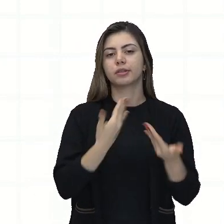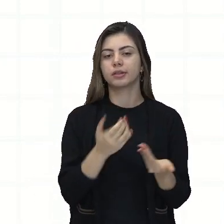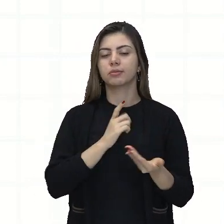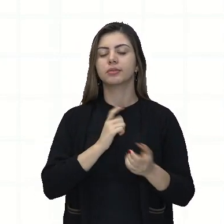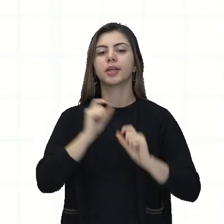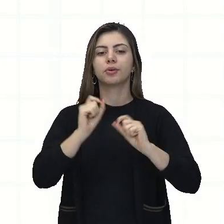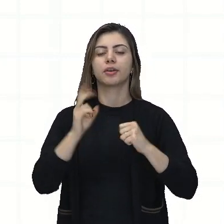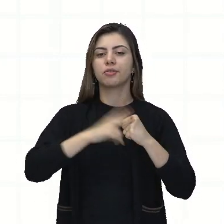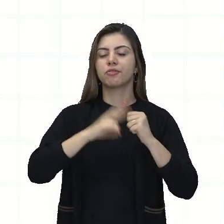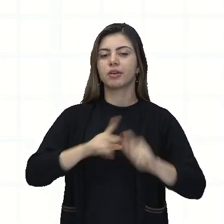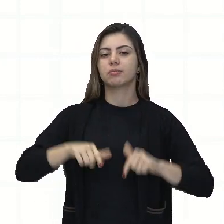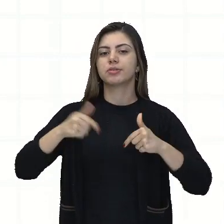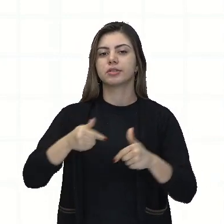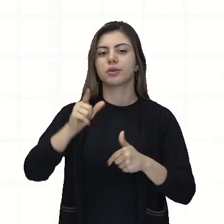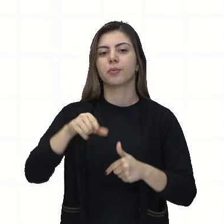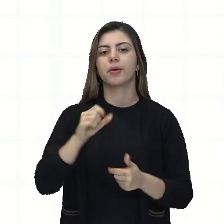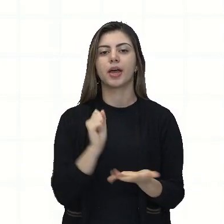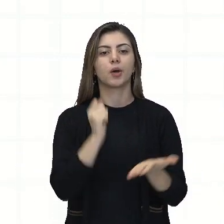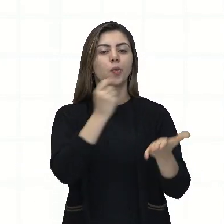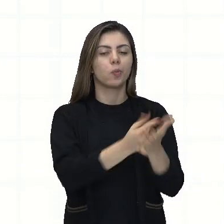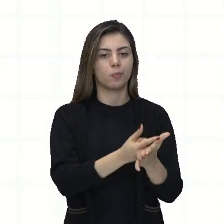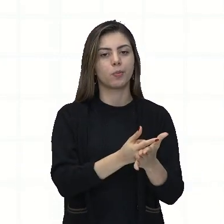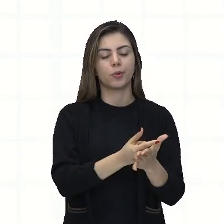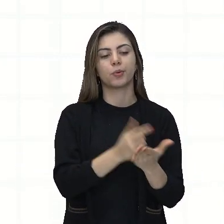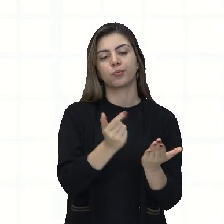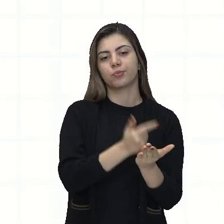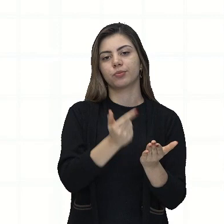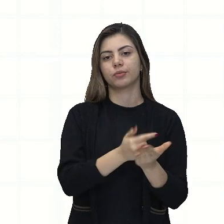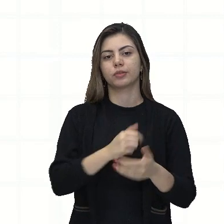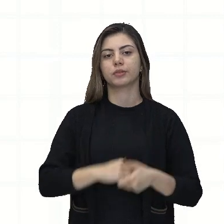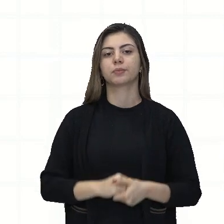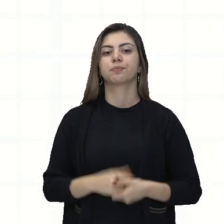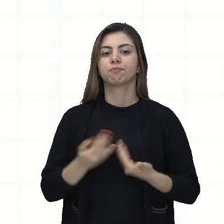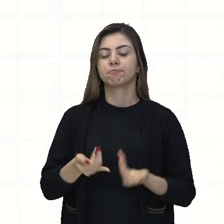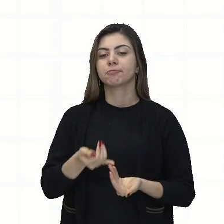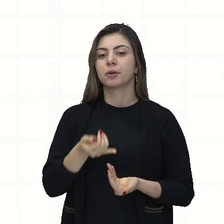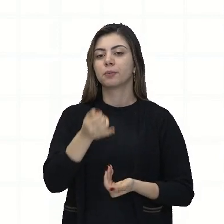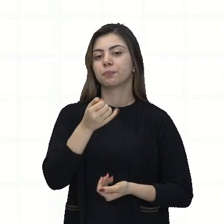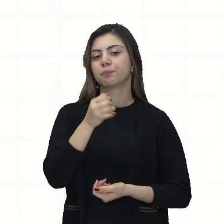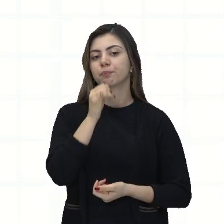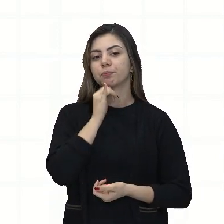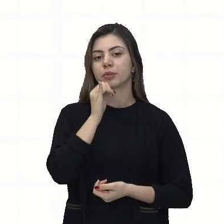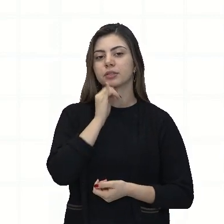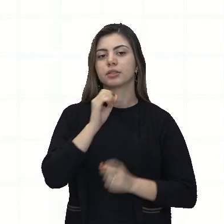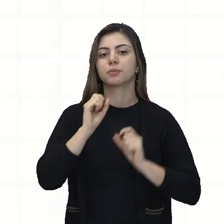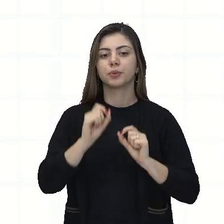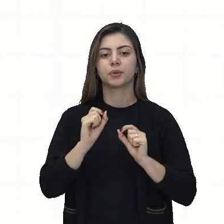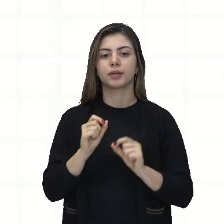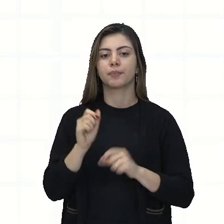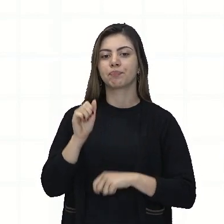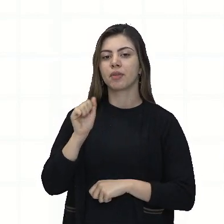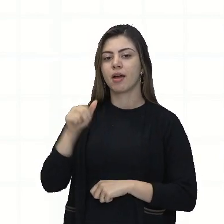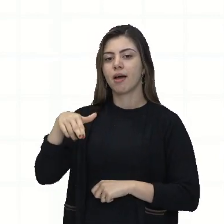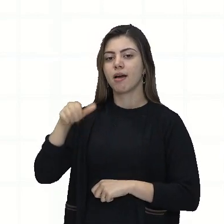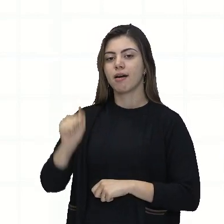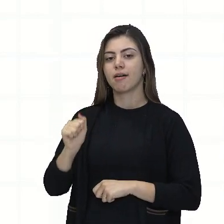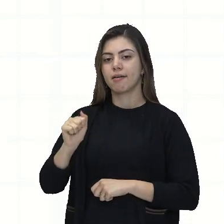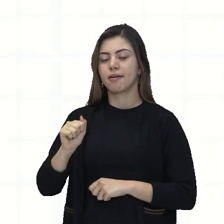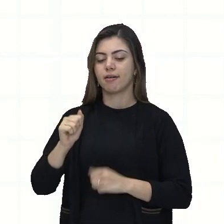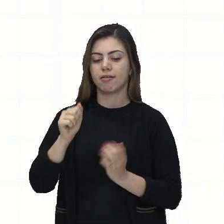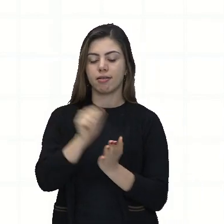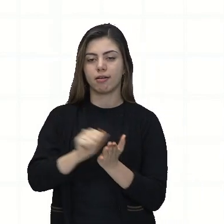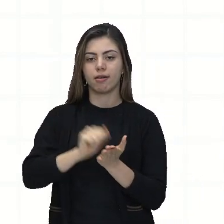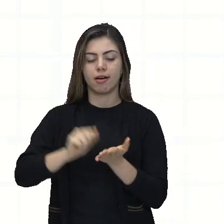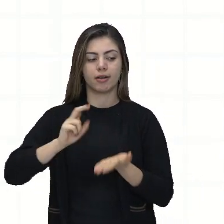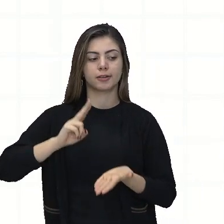João comprou um livro. Quem compra, compra algo. Exemplo, com o objeto em, Ana enviou uma carta à